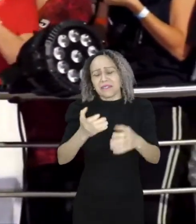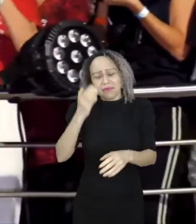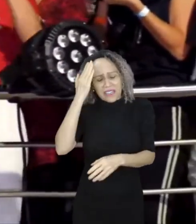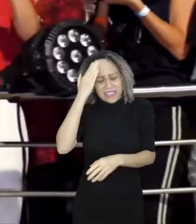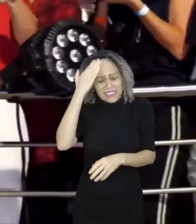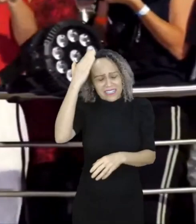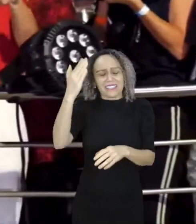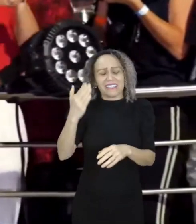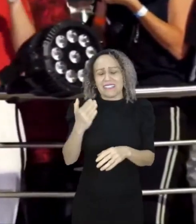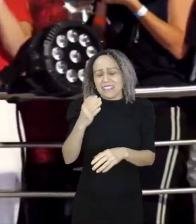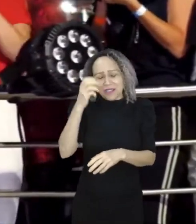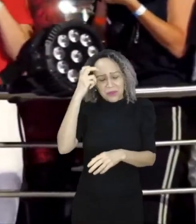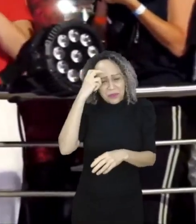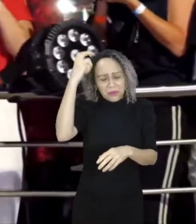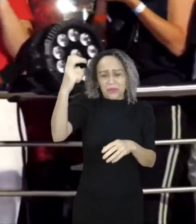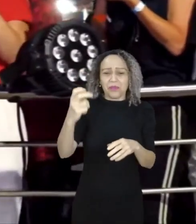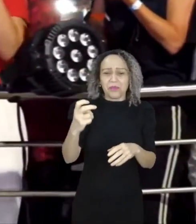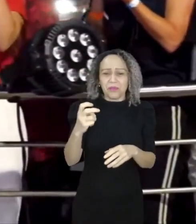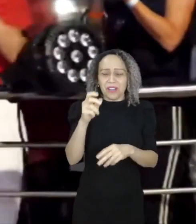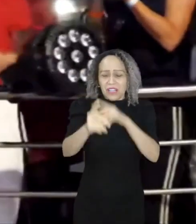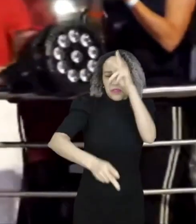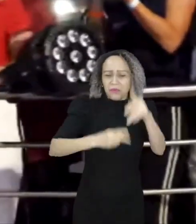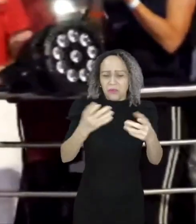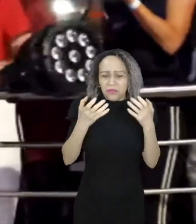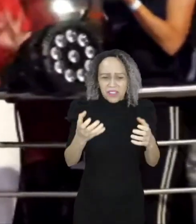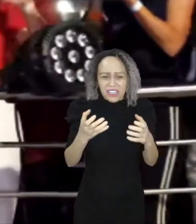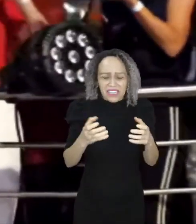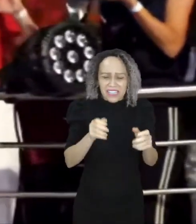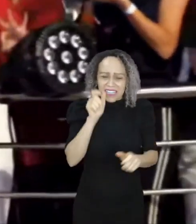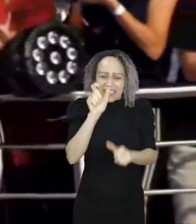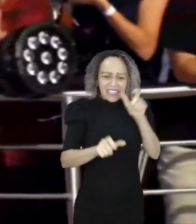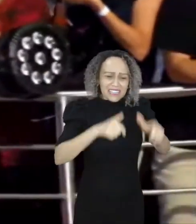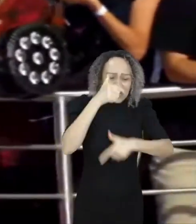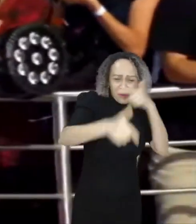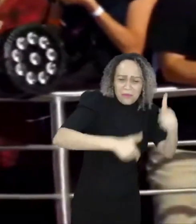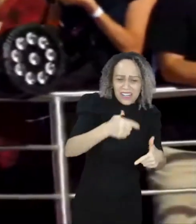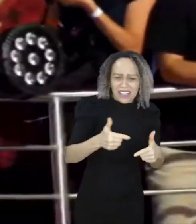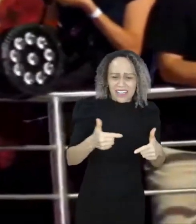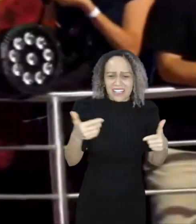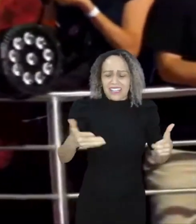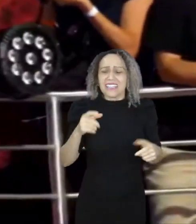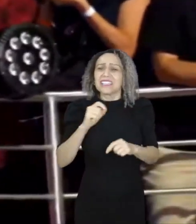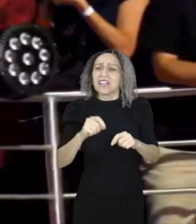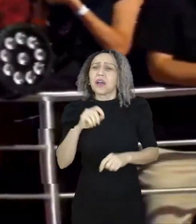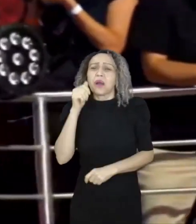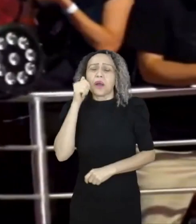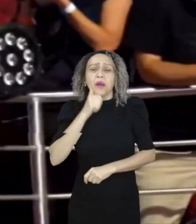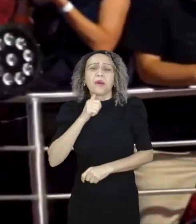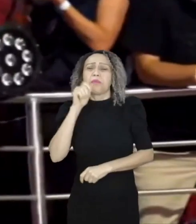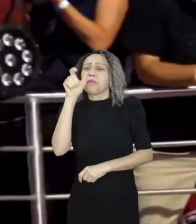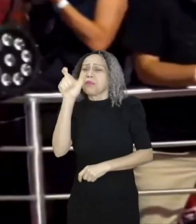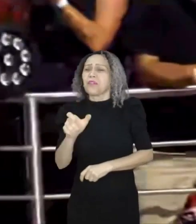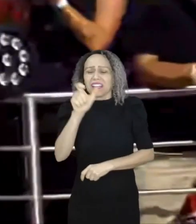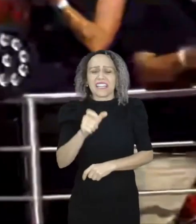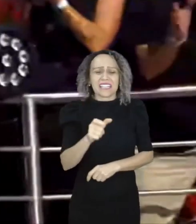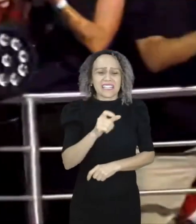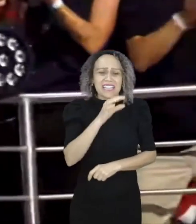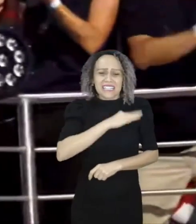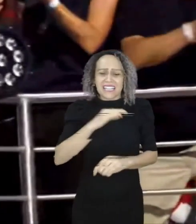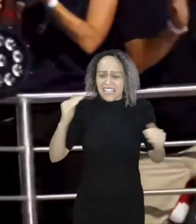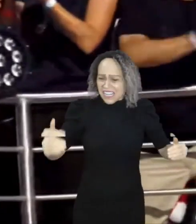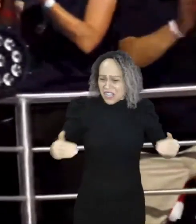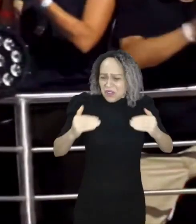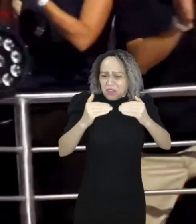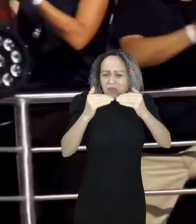e ser remunerada de forma decente, daquela mulher que quer um salário igual ao homem, exercer